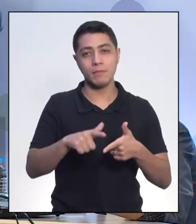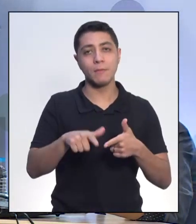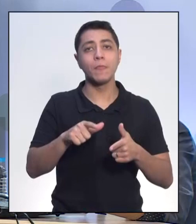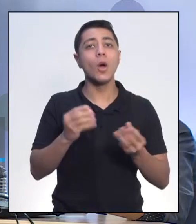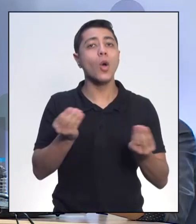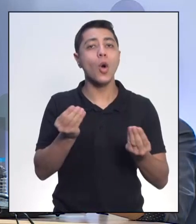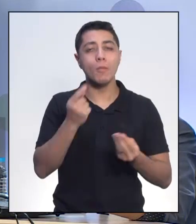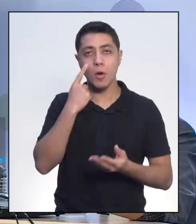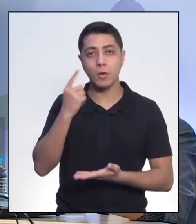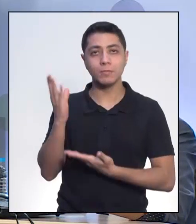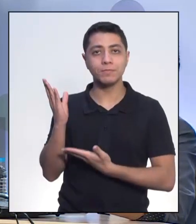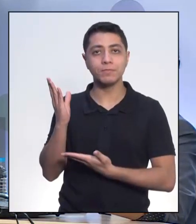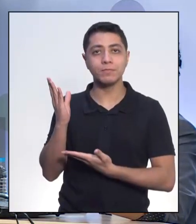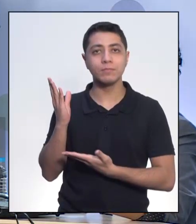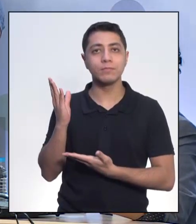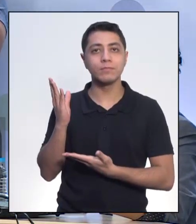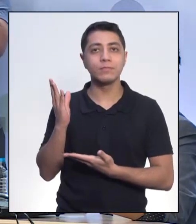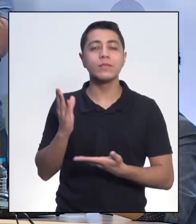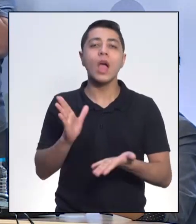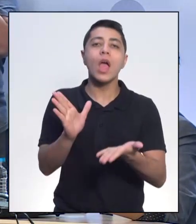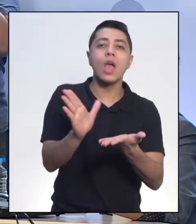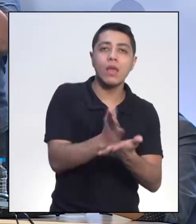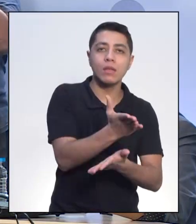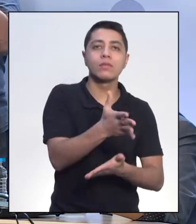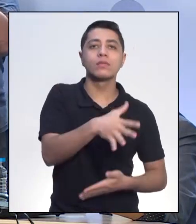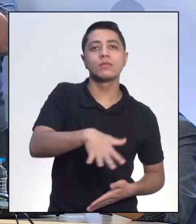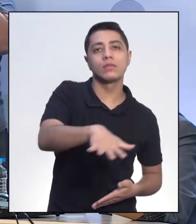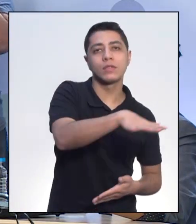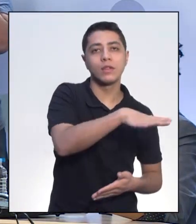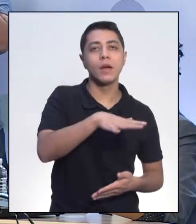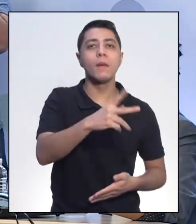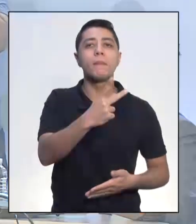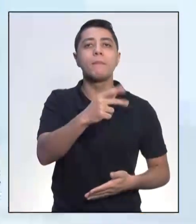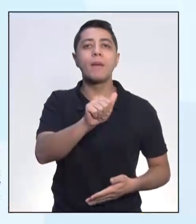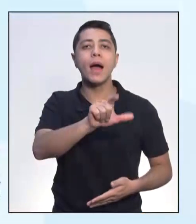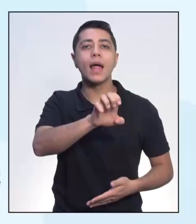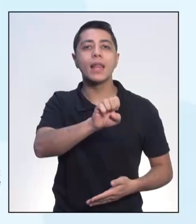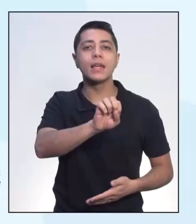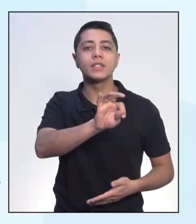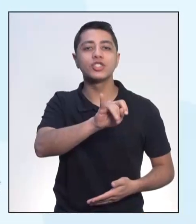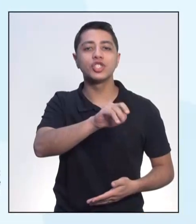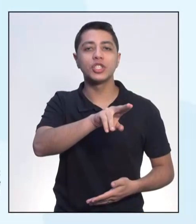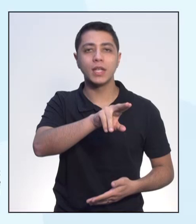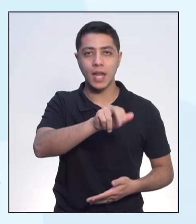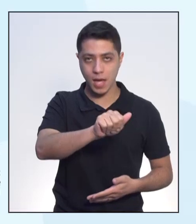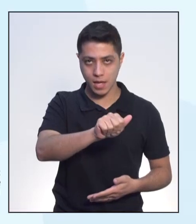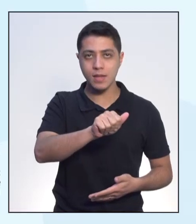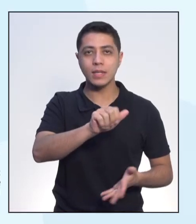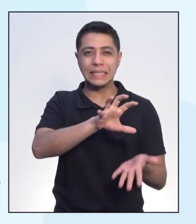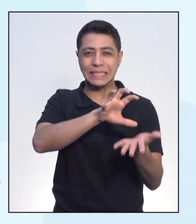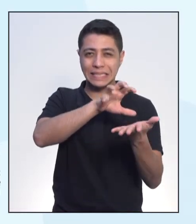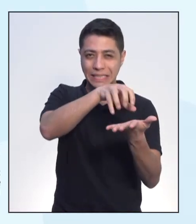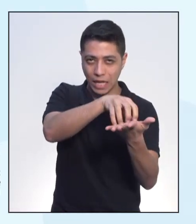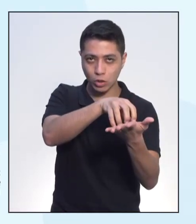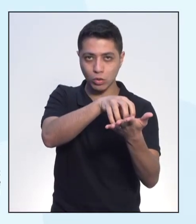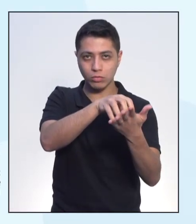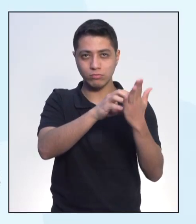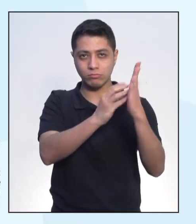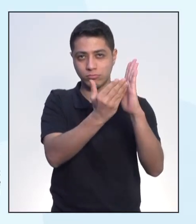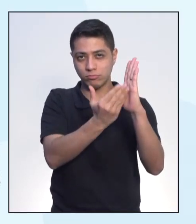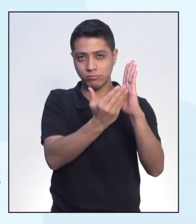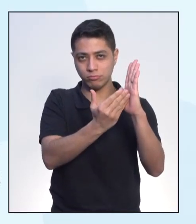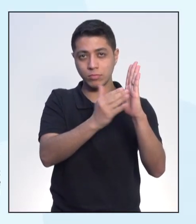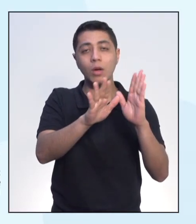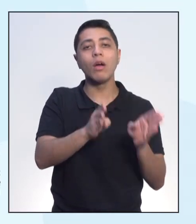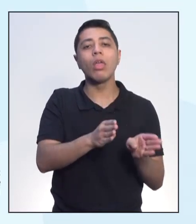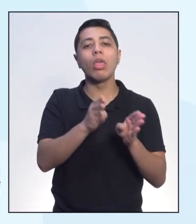para os palestinos, e a faixa de Gaza, né, pertencente, mas sempre com esse conflito entre essas duas civilizações. E a situação